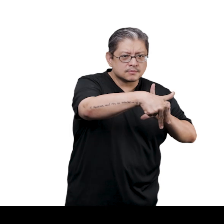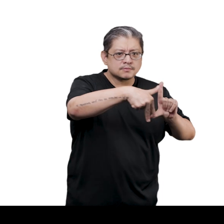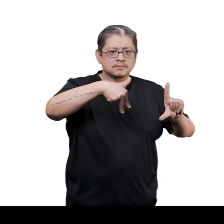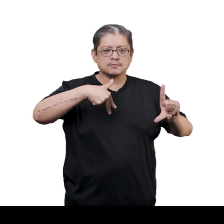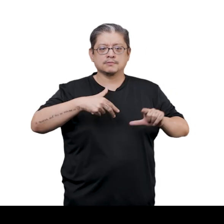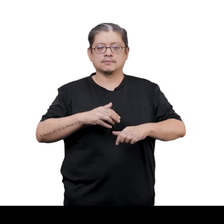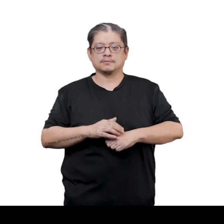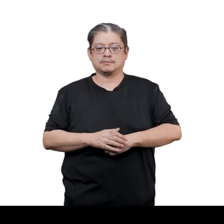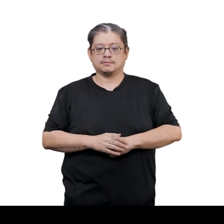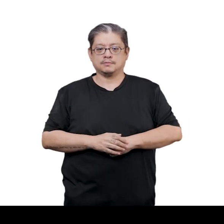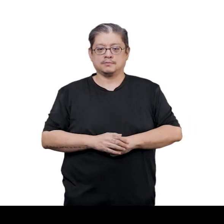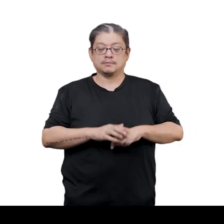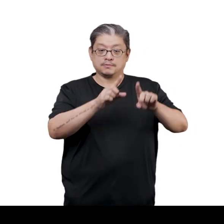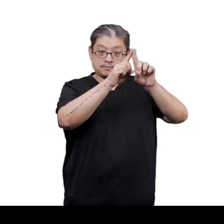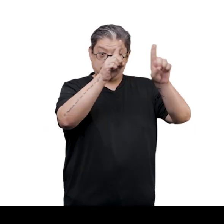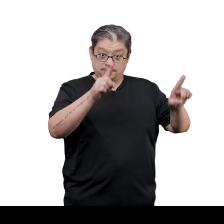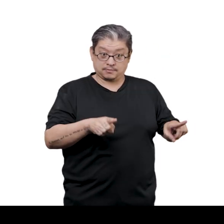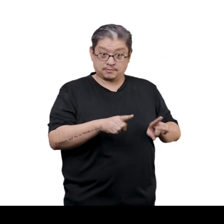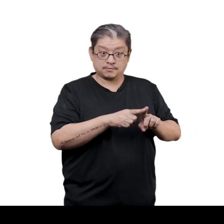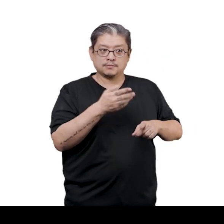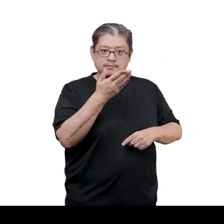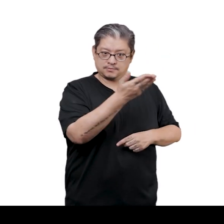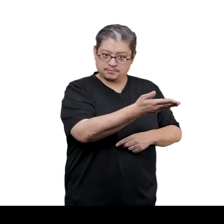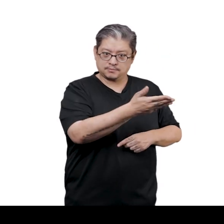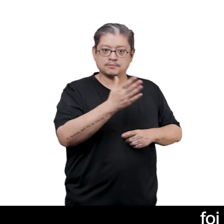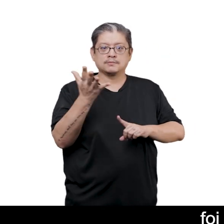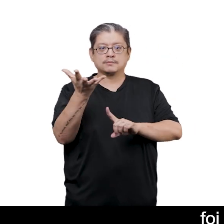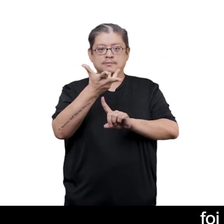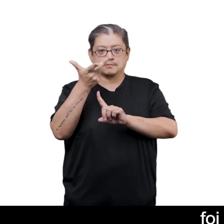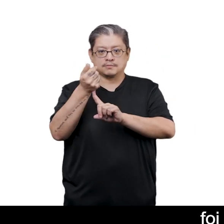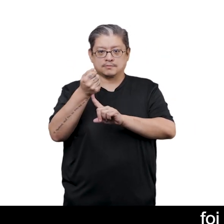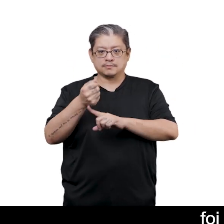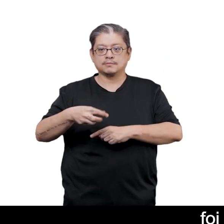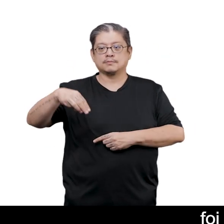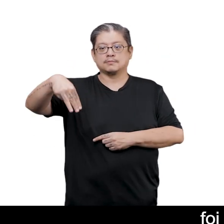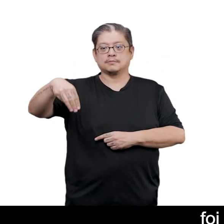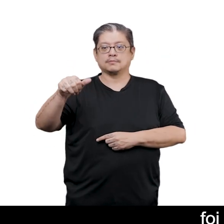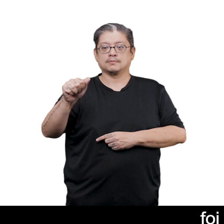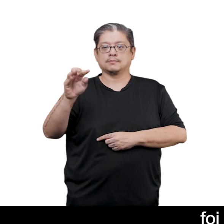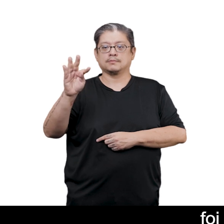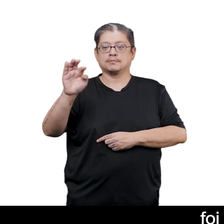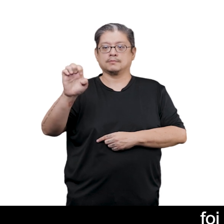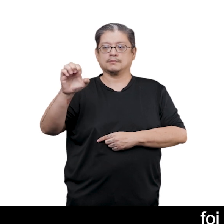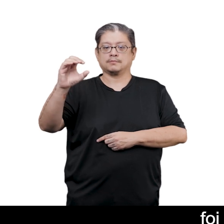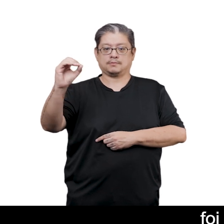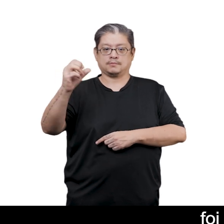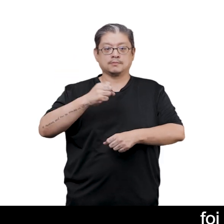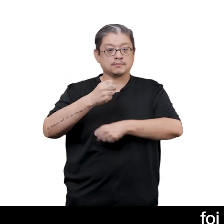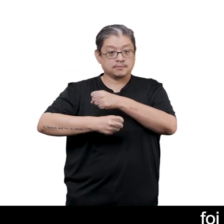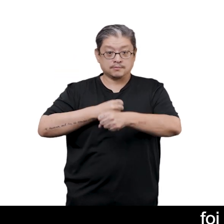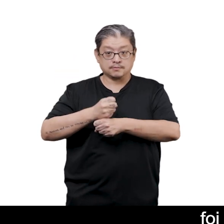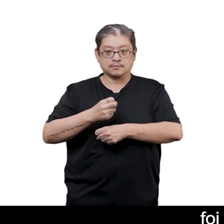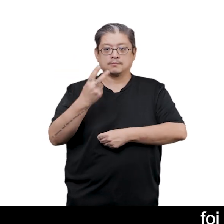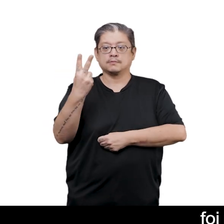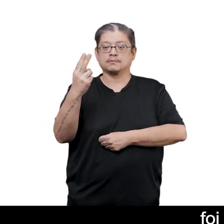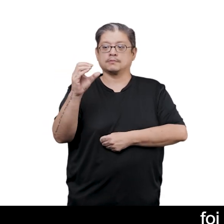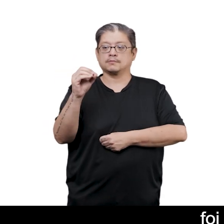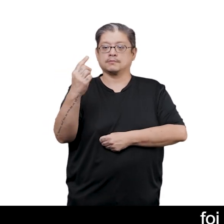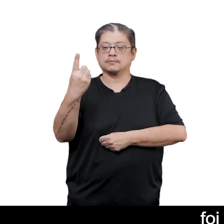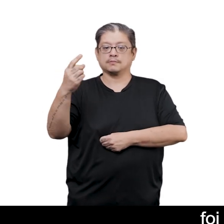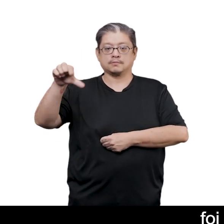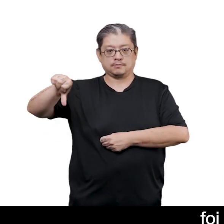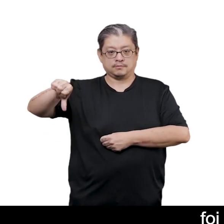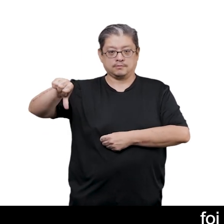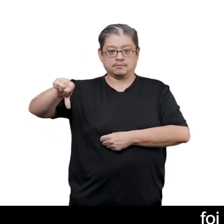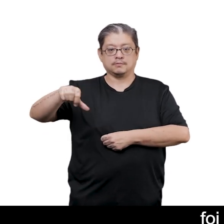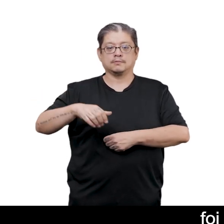Caja de Pinturas Veil Mist, de Mateo Lopes, foi produzida em 2019 em madeira, papelão, tecido